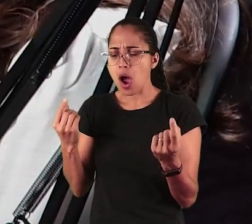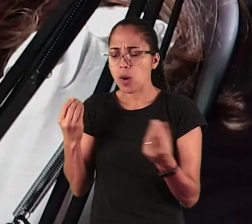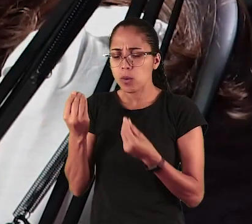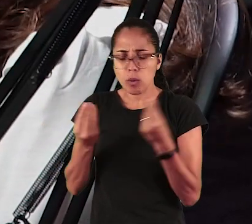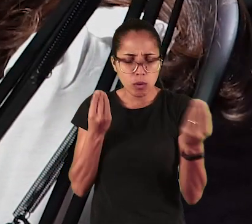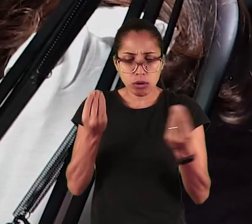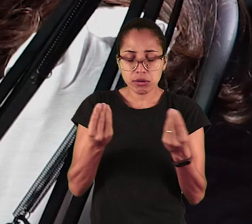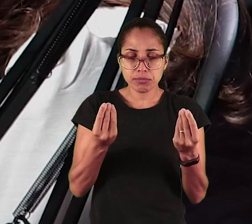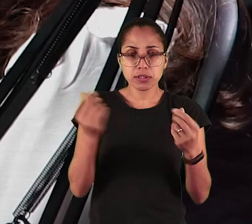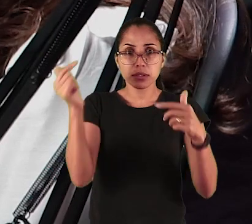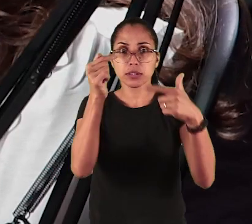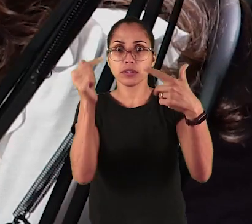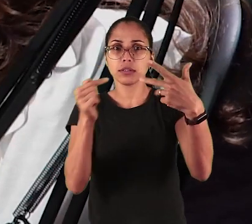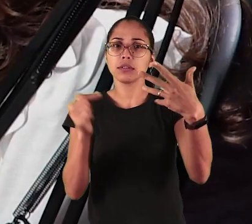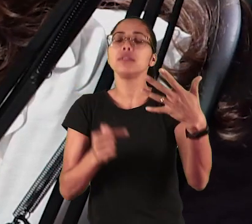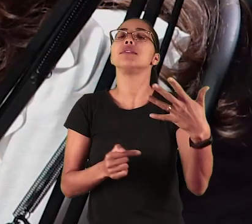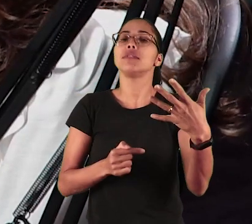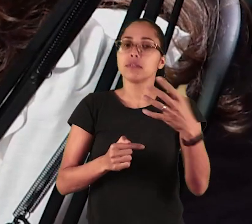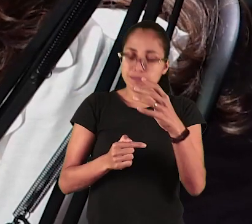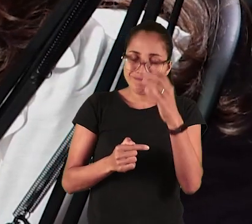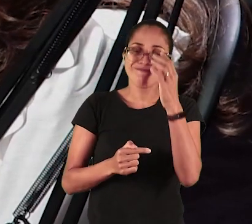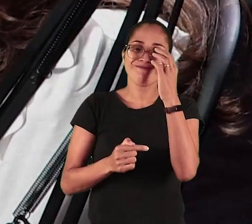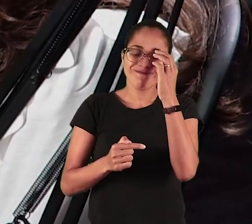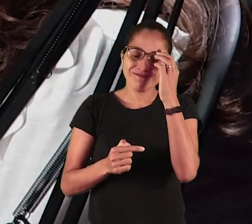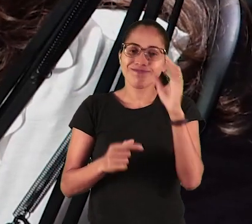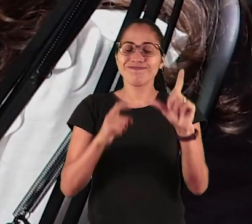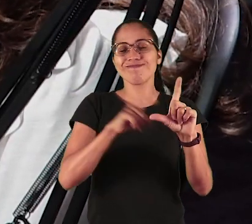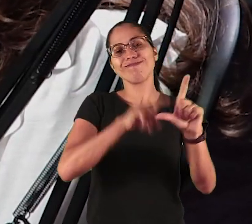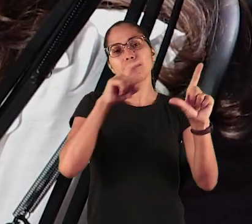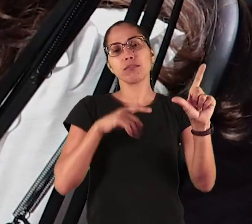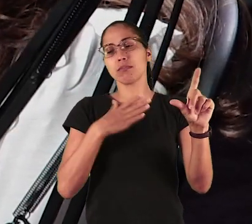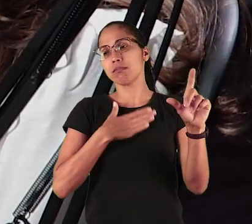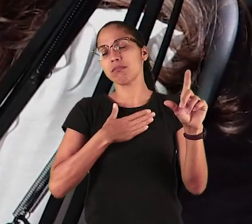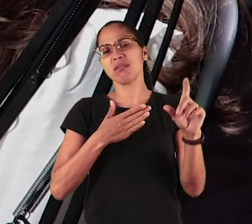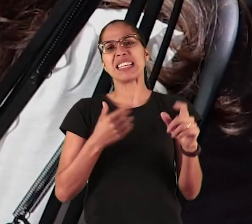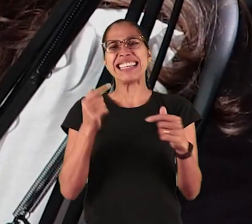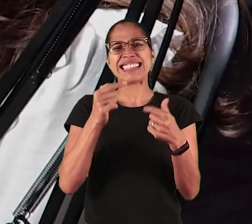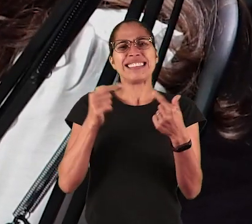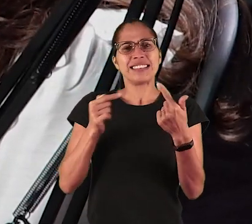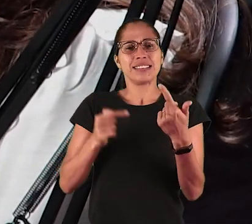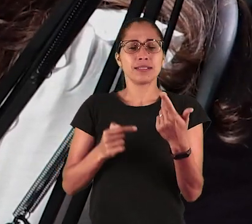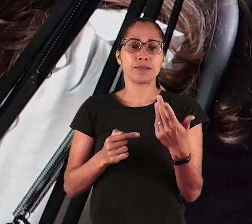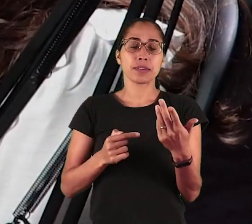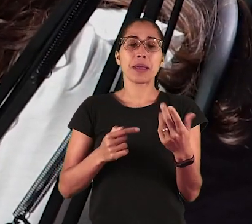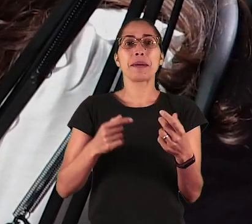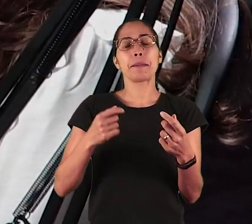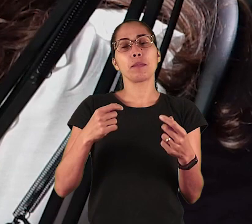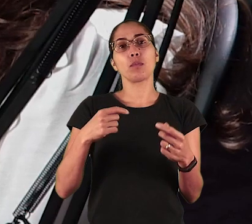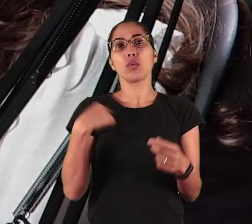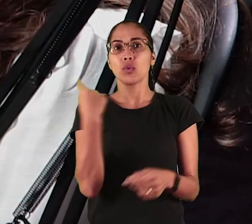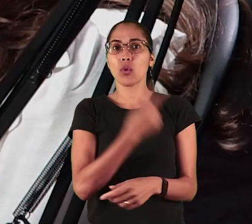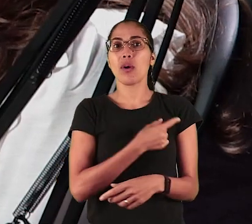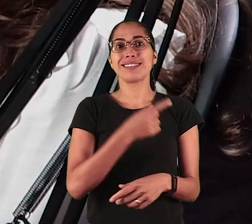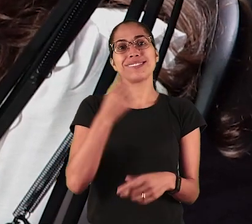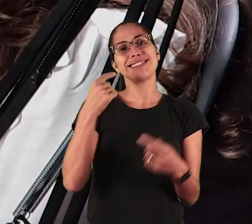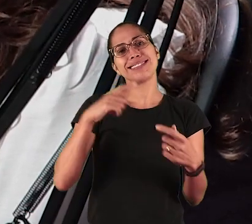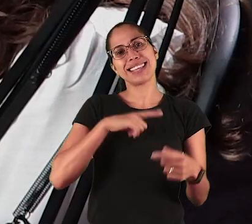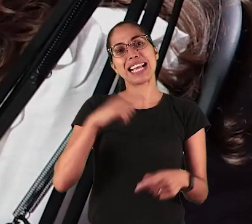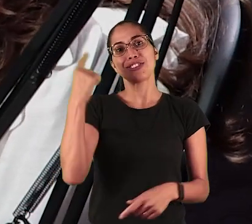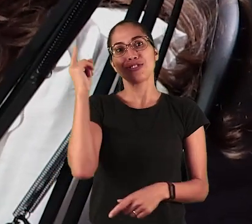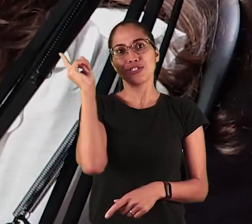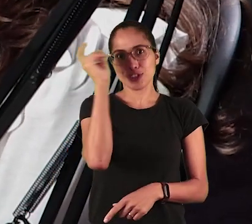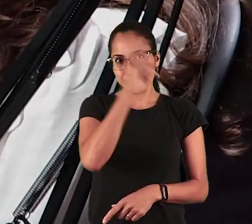a minha empregabilidade e por consequência Independência né a meu poder de escolha Então acho que para nós tem essa